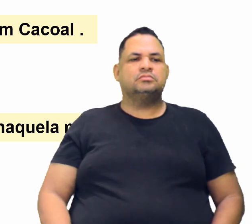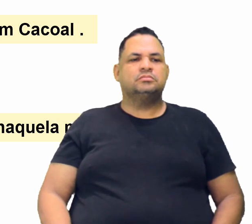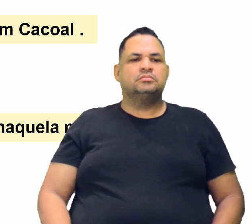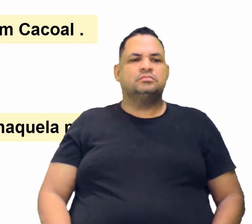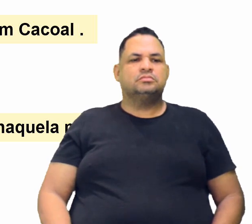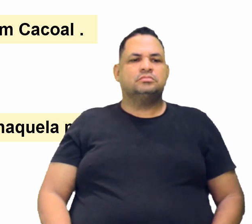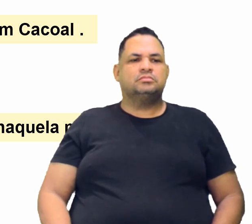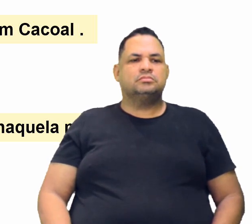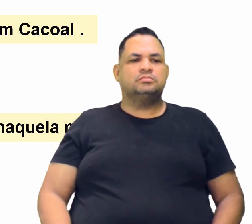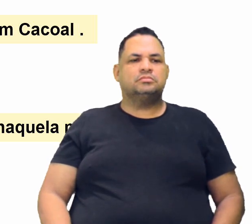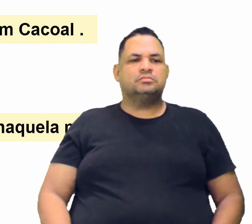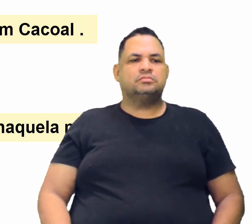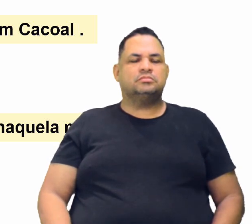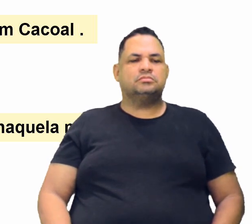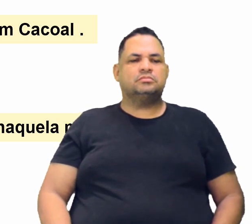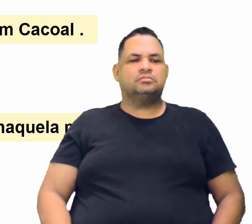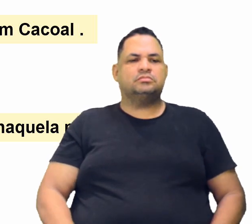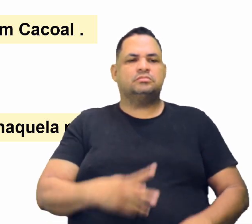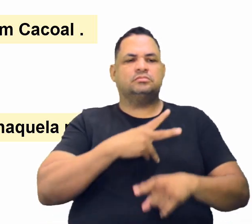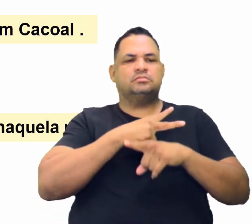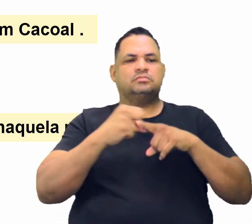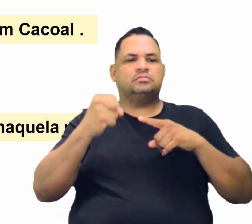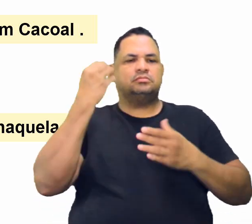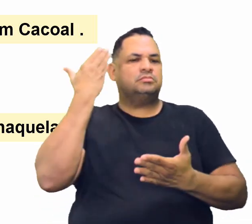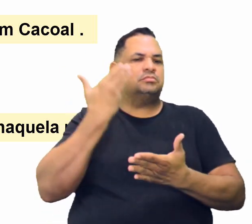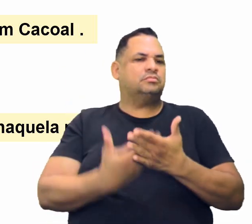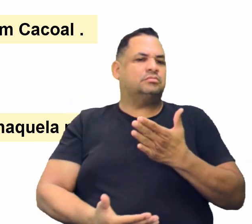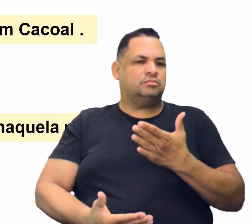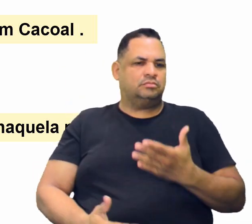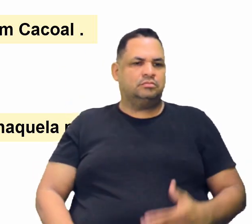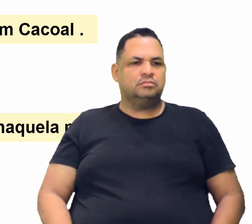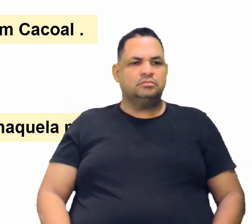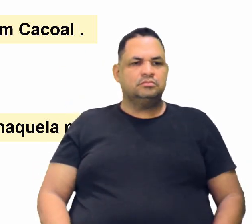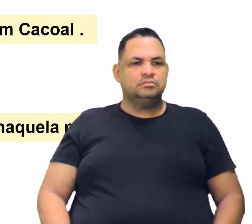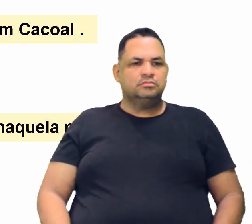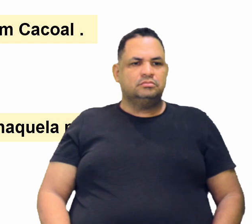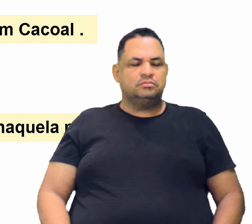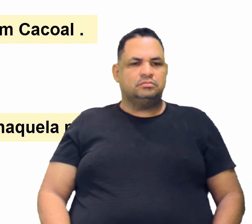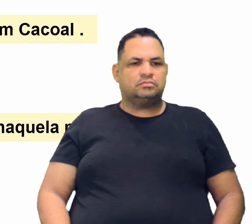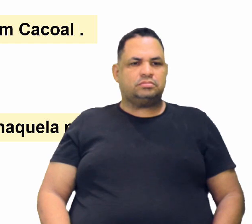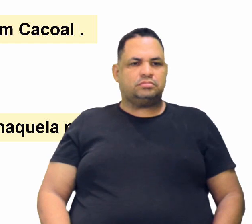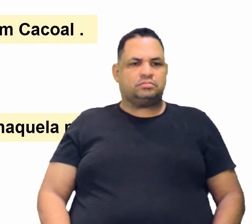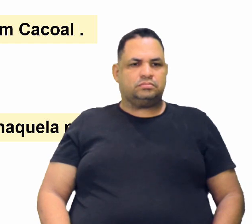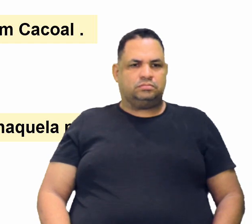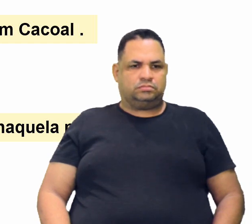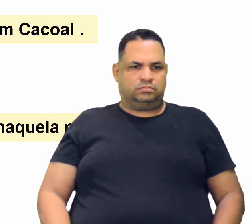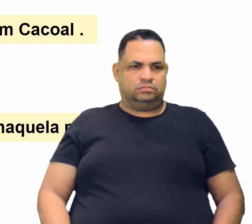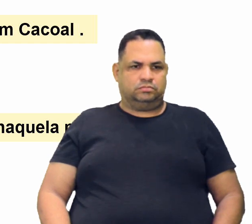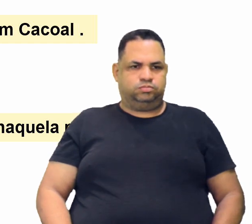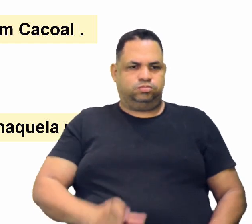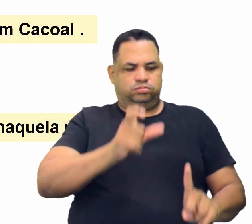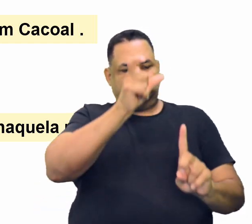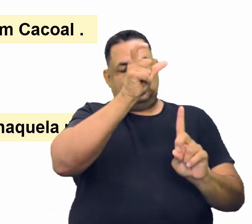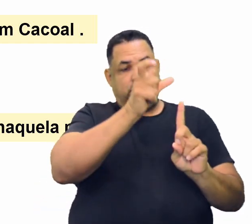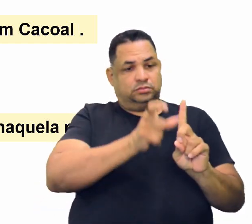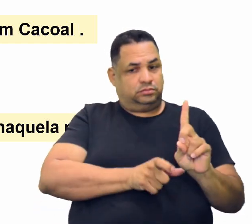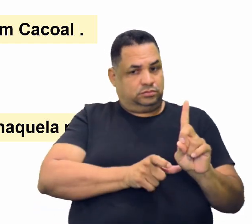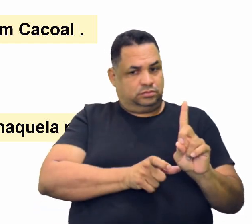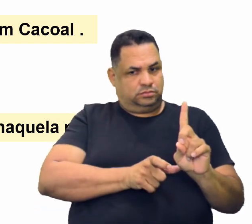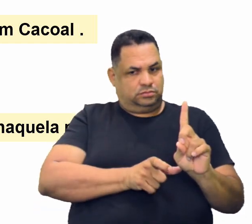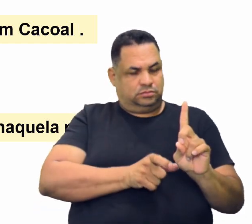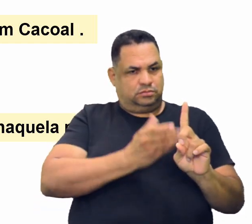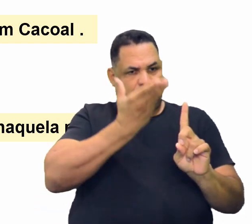eu tenho aqui, ó, ganhar e perder. Tá certo? Então, o sujeito tá o quê?